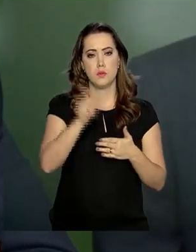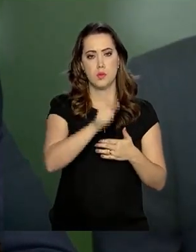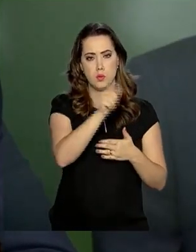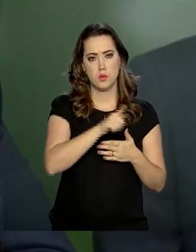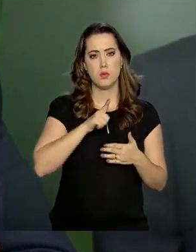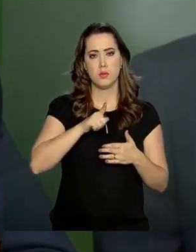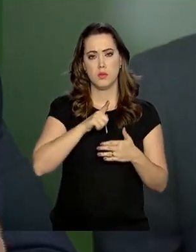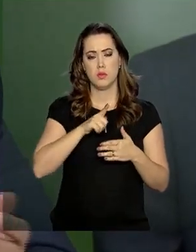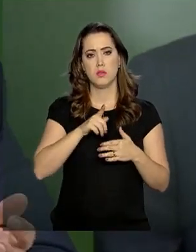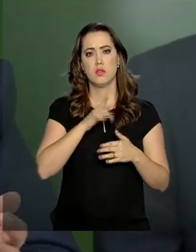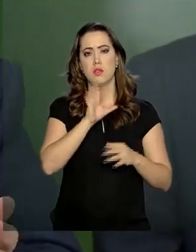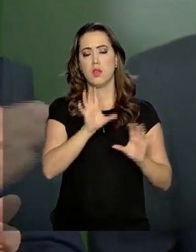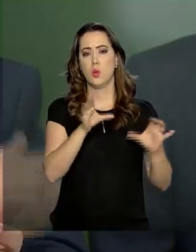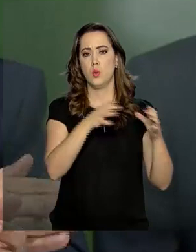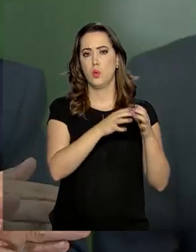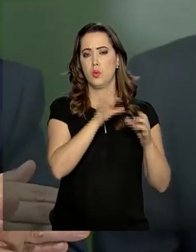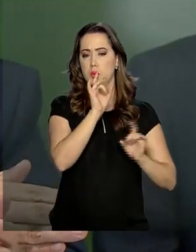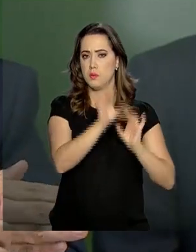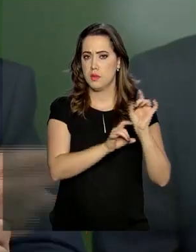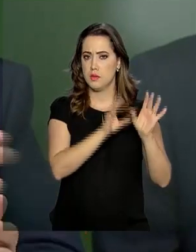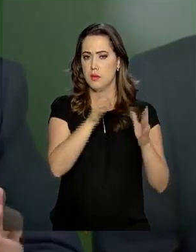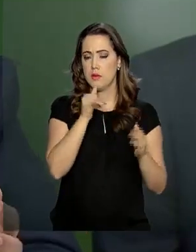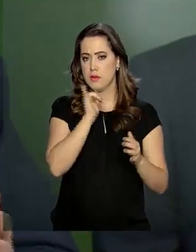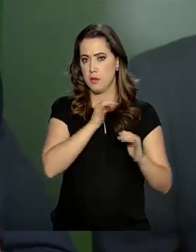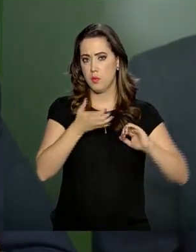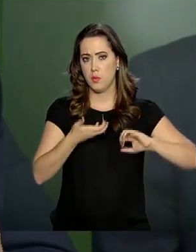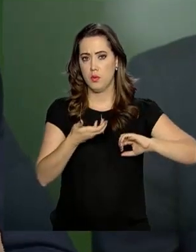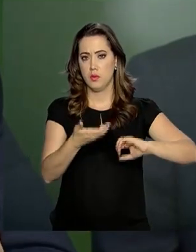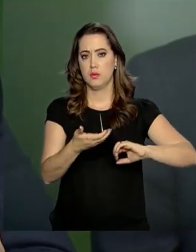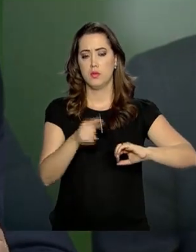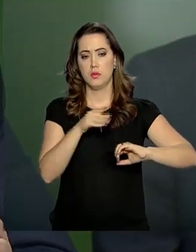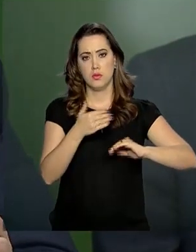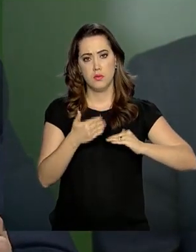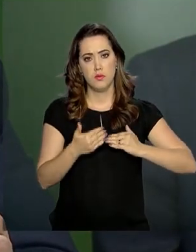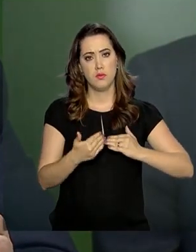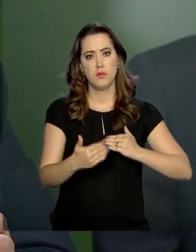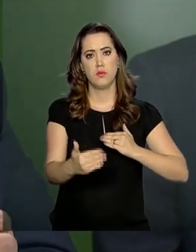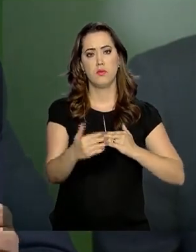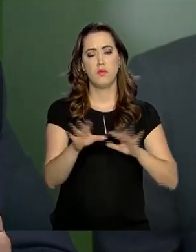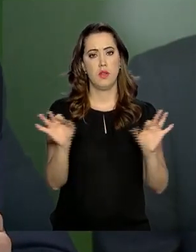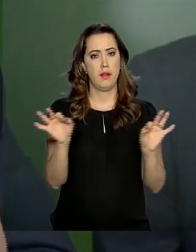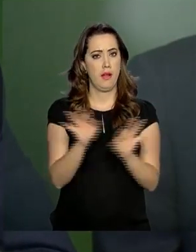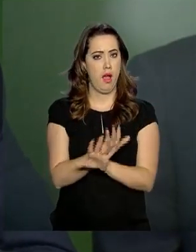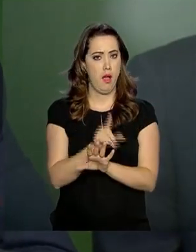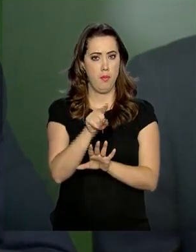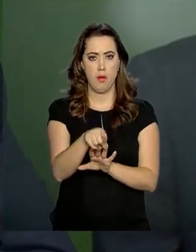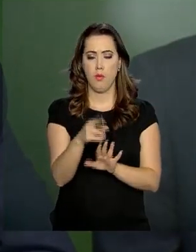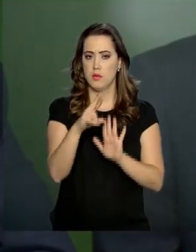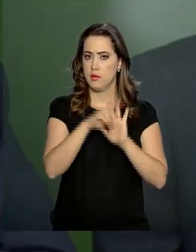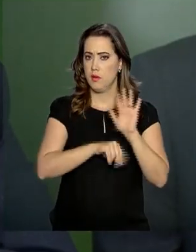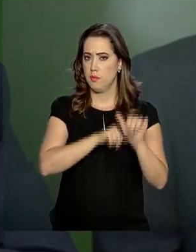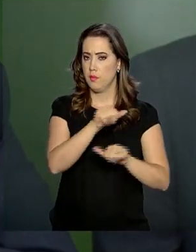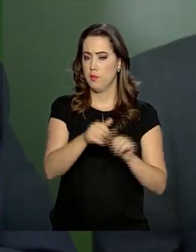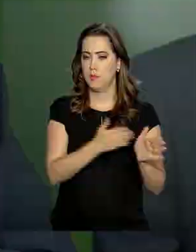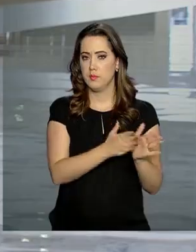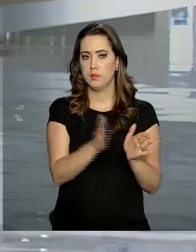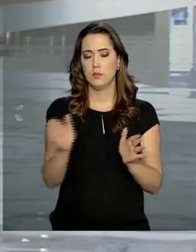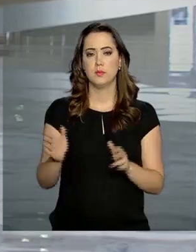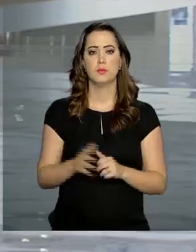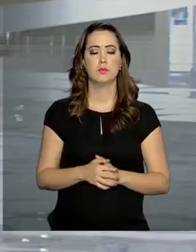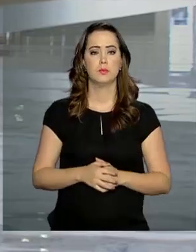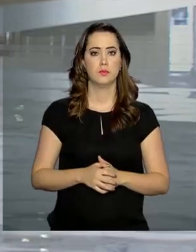que têm regimes especiais, como é o caso do Congresso, esse regime fica em extinção com essa regra de transição que eu falei.